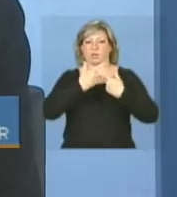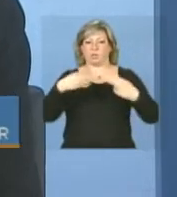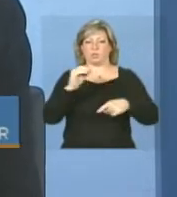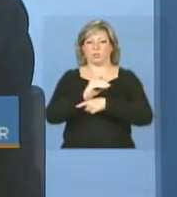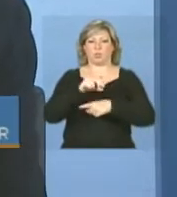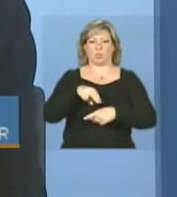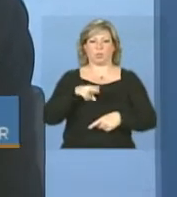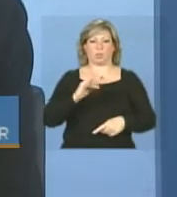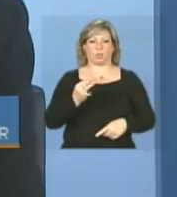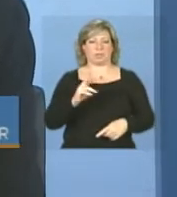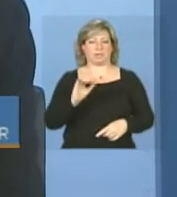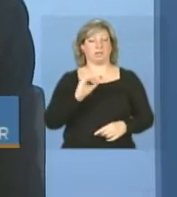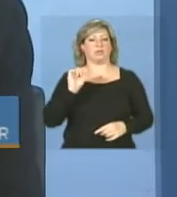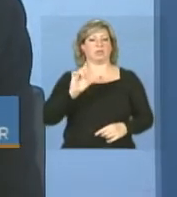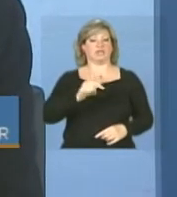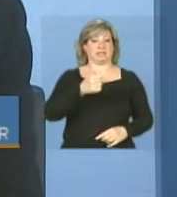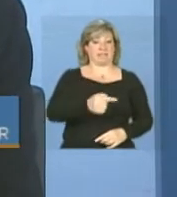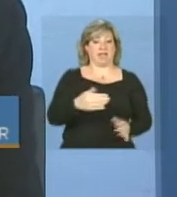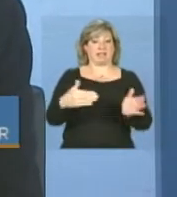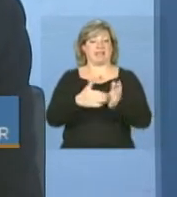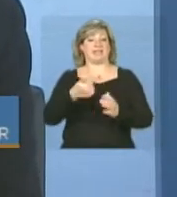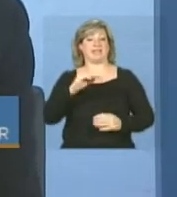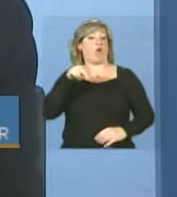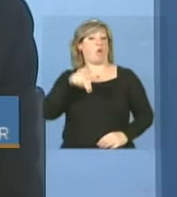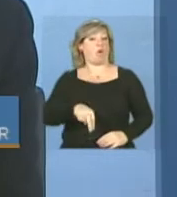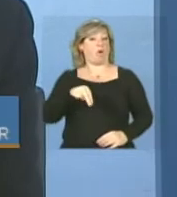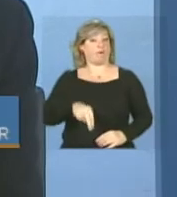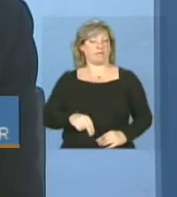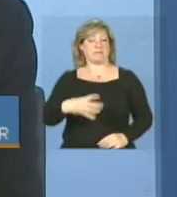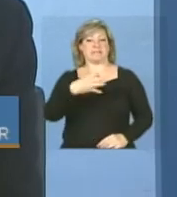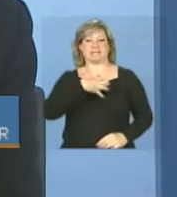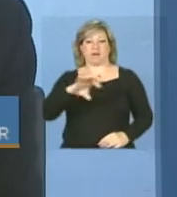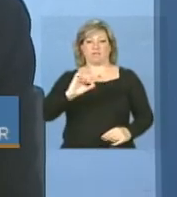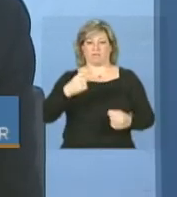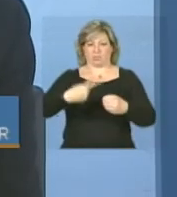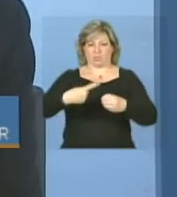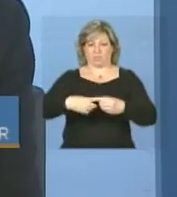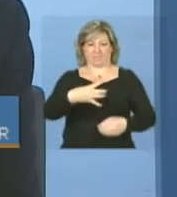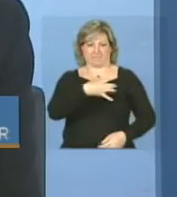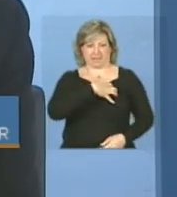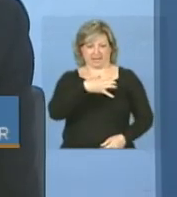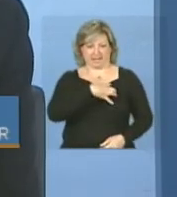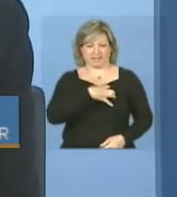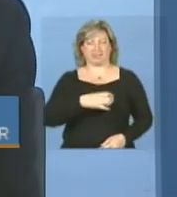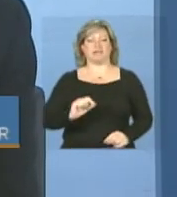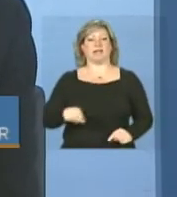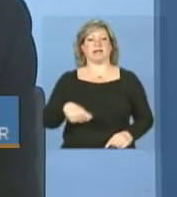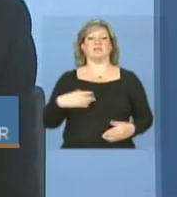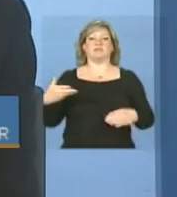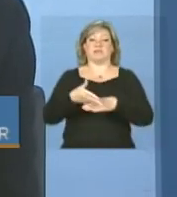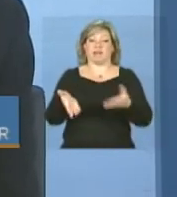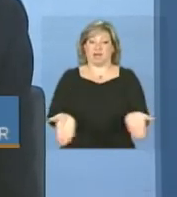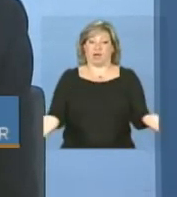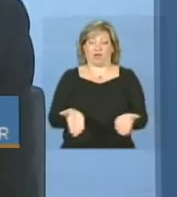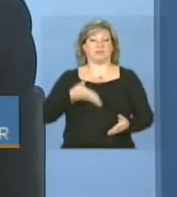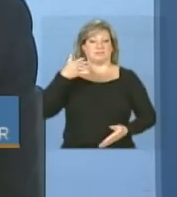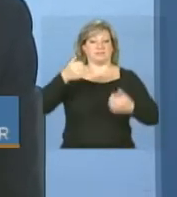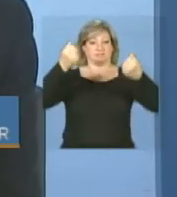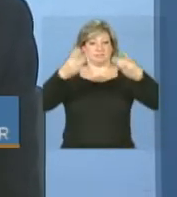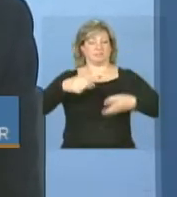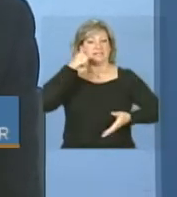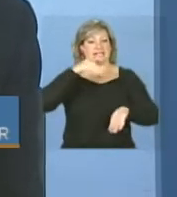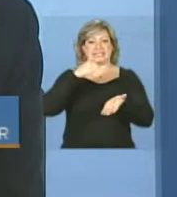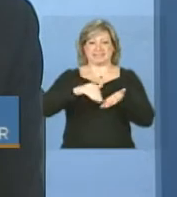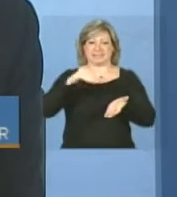será realizada de 7 a 10 de novembro em Salvador, na Bahia. Participam deste bloco a Secretária Nacional de